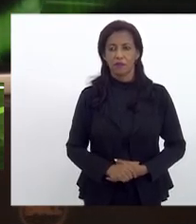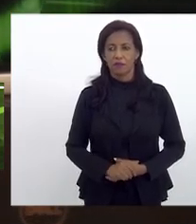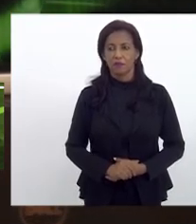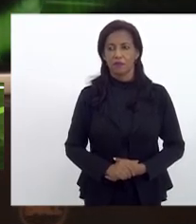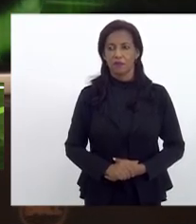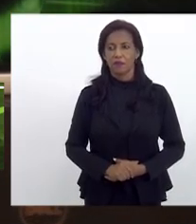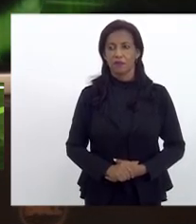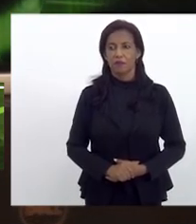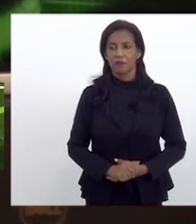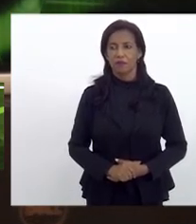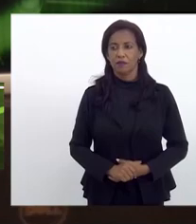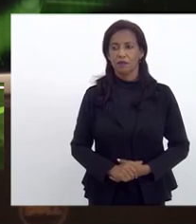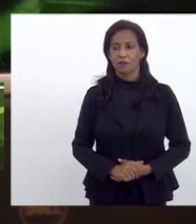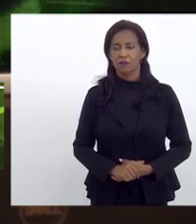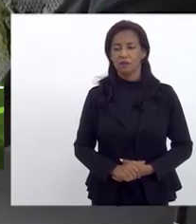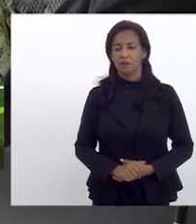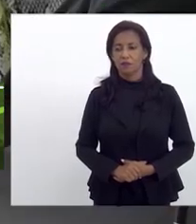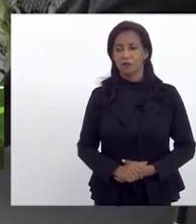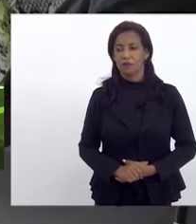Não Que está na rua